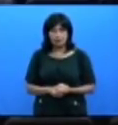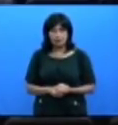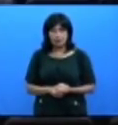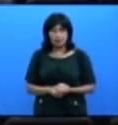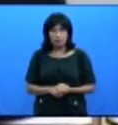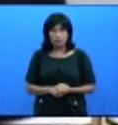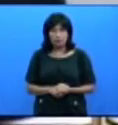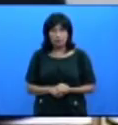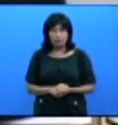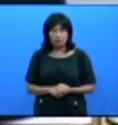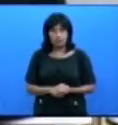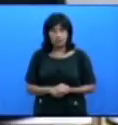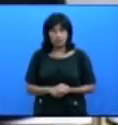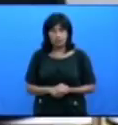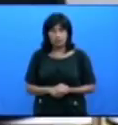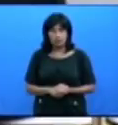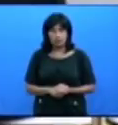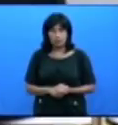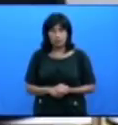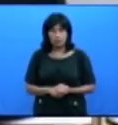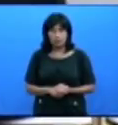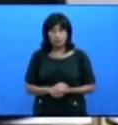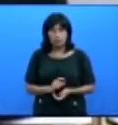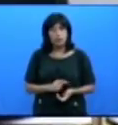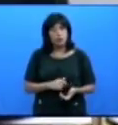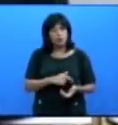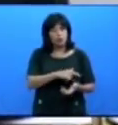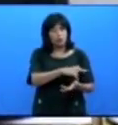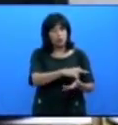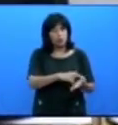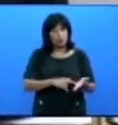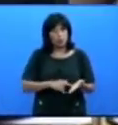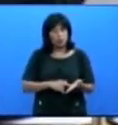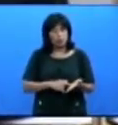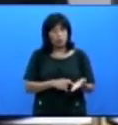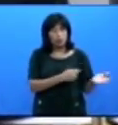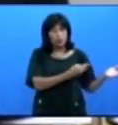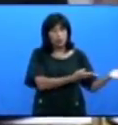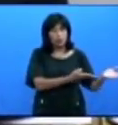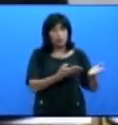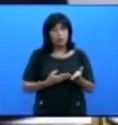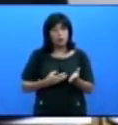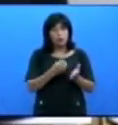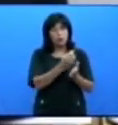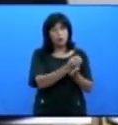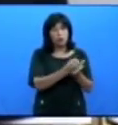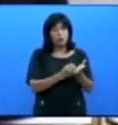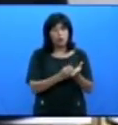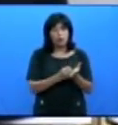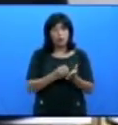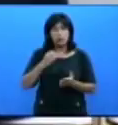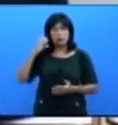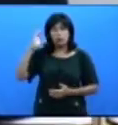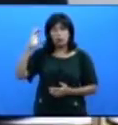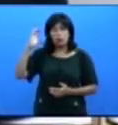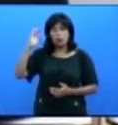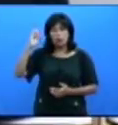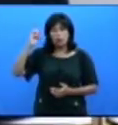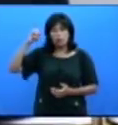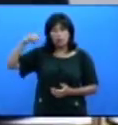Ofício de originário do CONDICA, Conselho Municipal dos Direitos da Criança e do Adolescente de